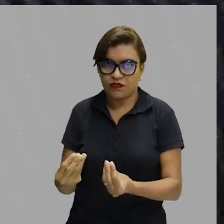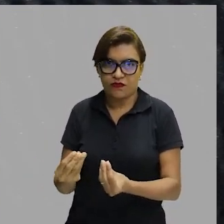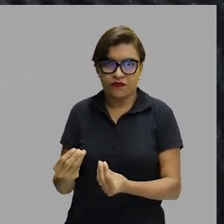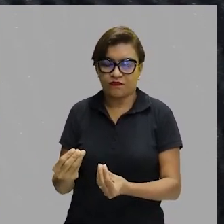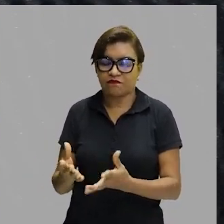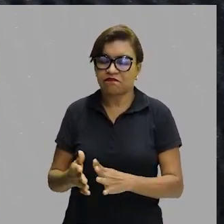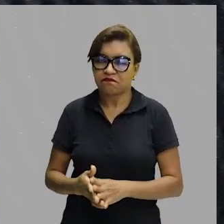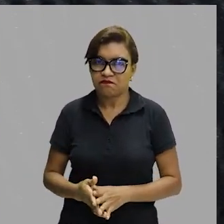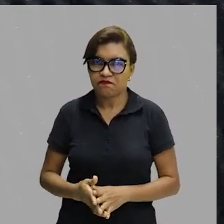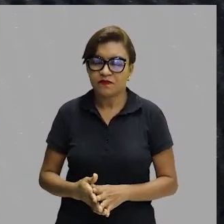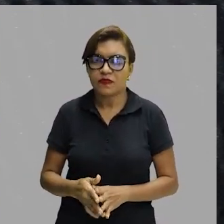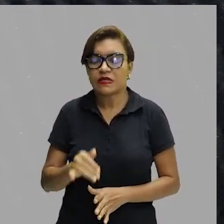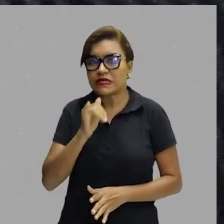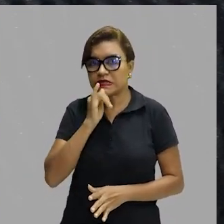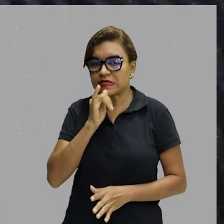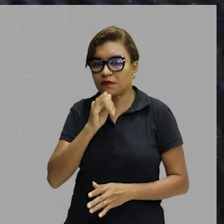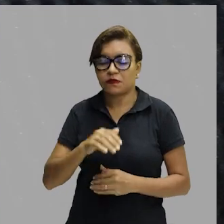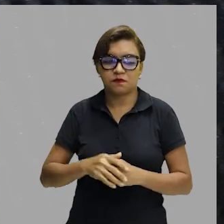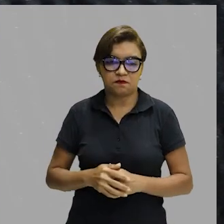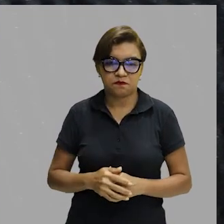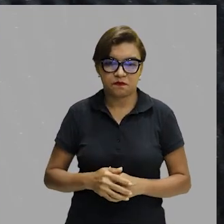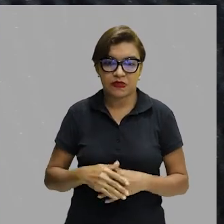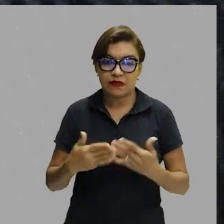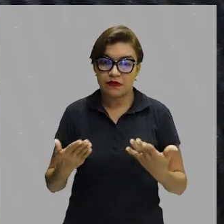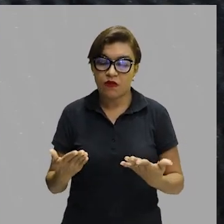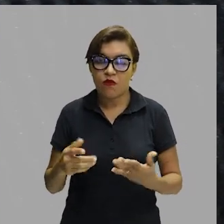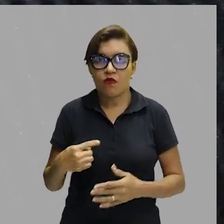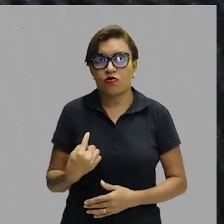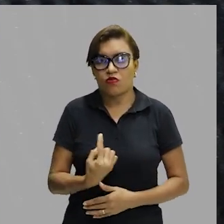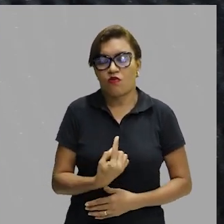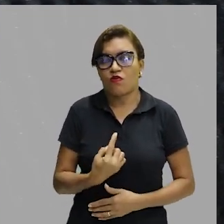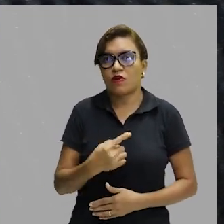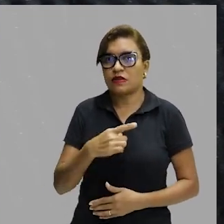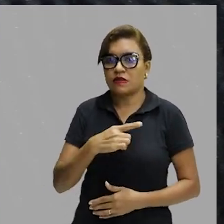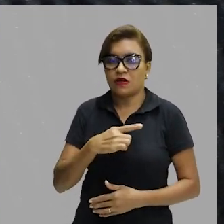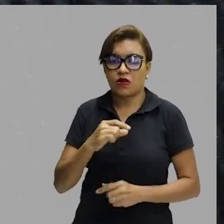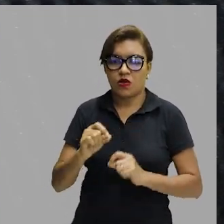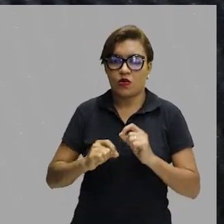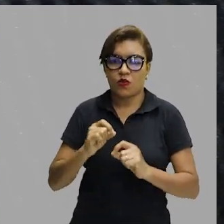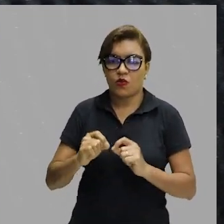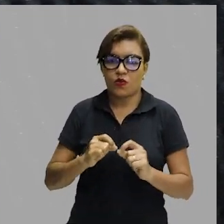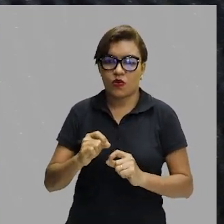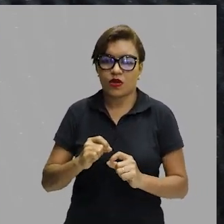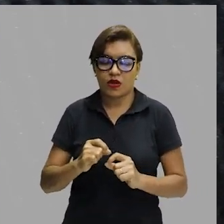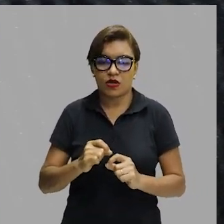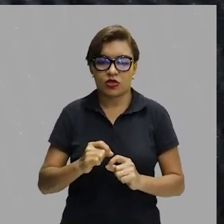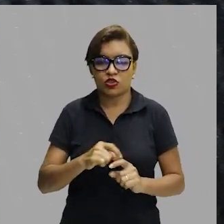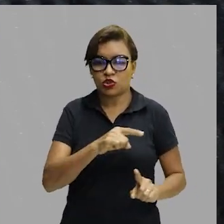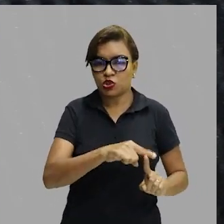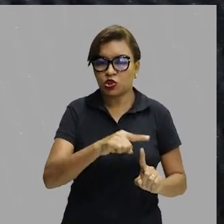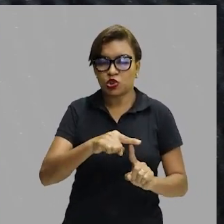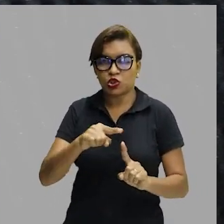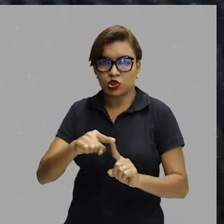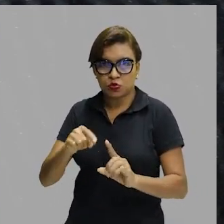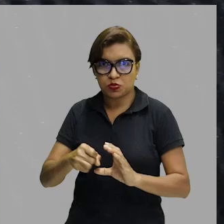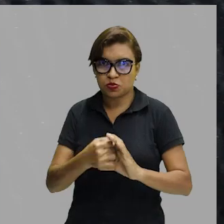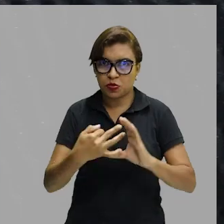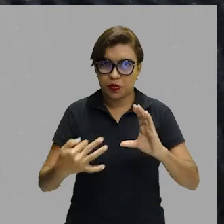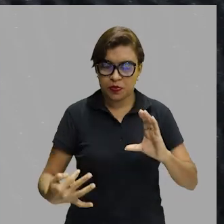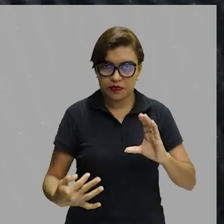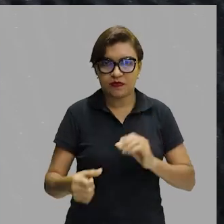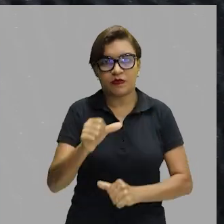água. Então, nesse caso, nós vamos ter os efeitos das propriedades coligativas, os